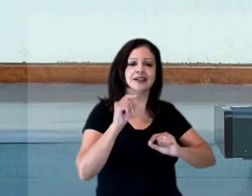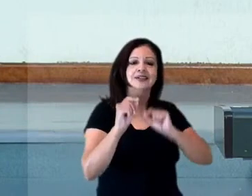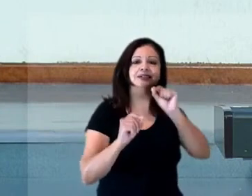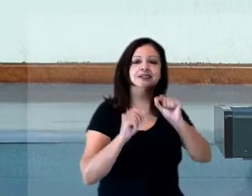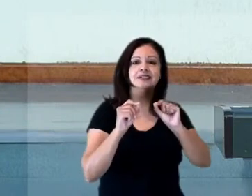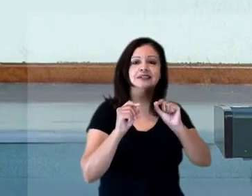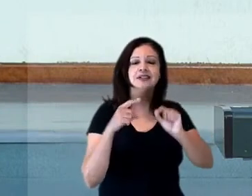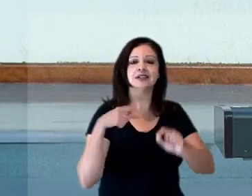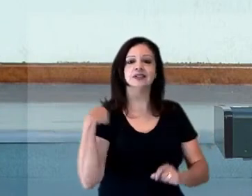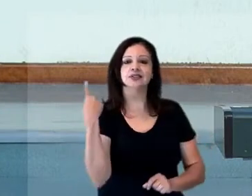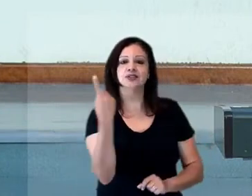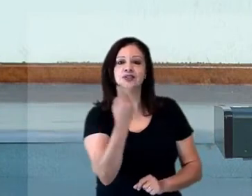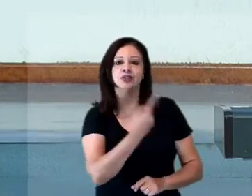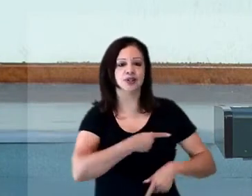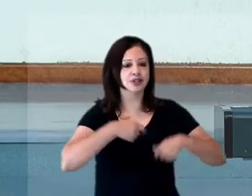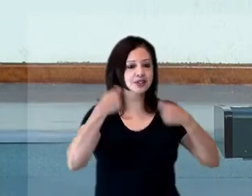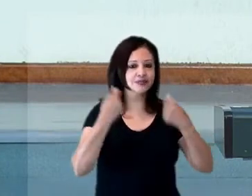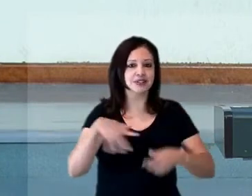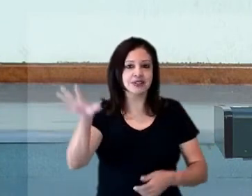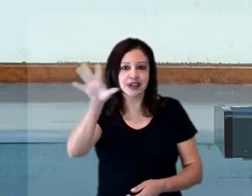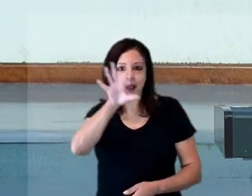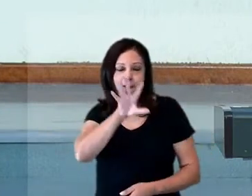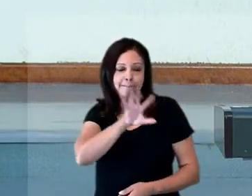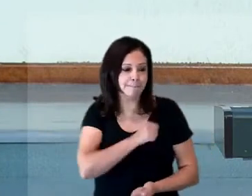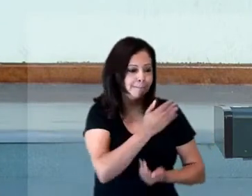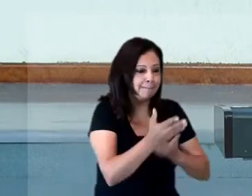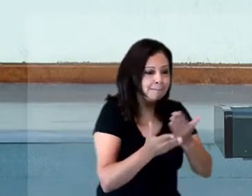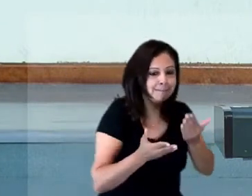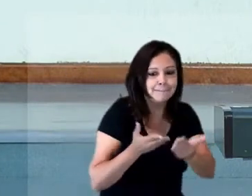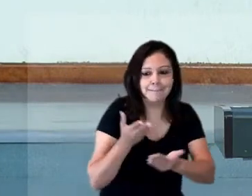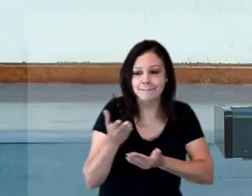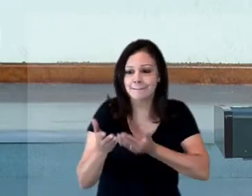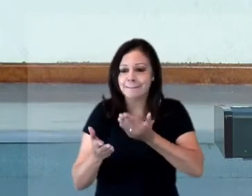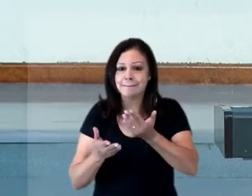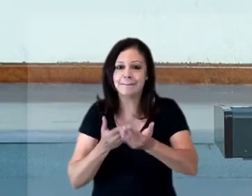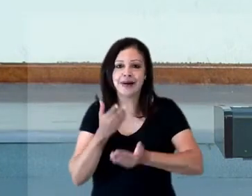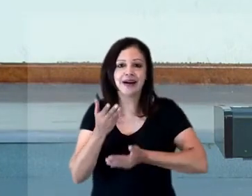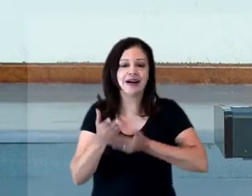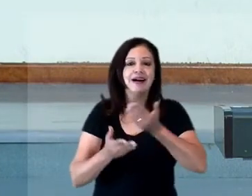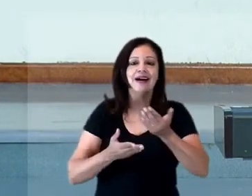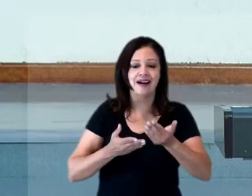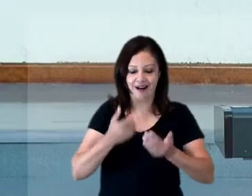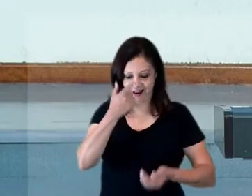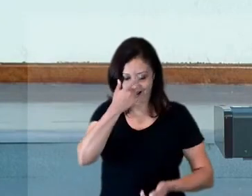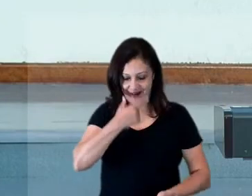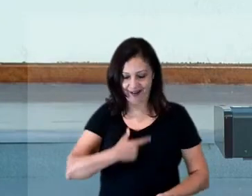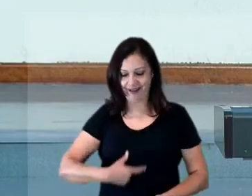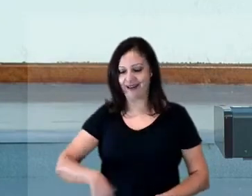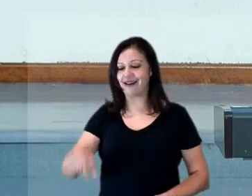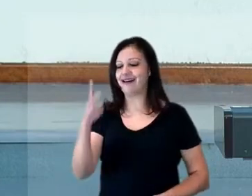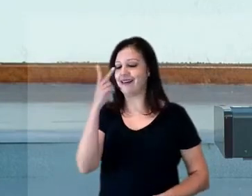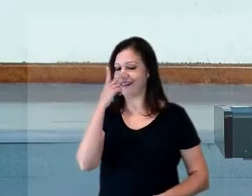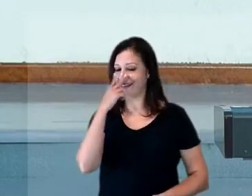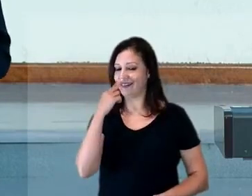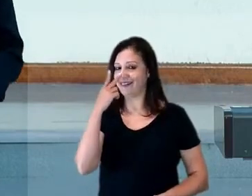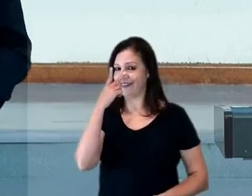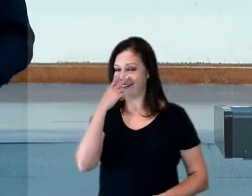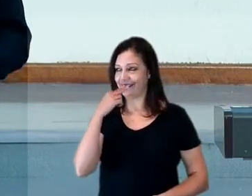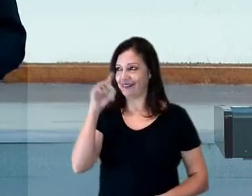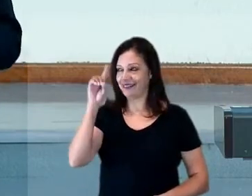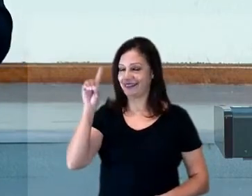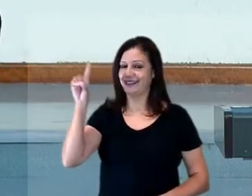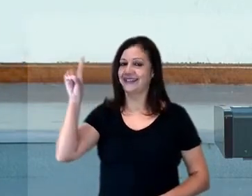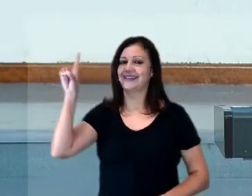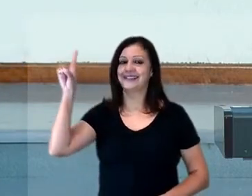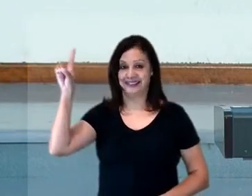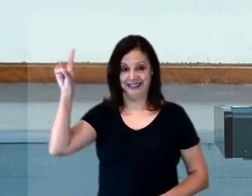outros, não conseguimos ser discípulos de Jesus, se não for um amor como o Senhor demonstrou.